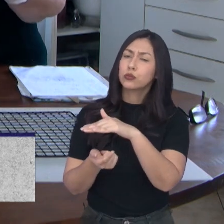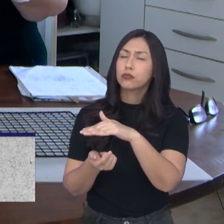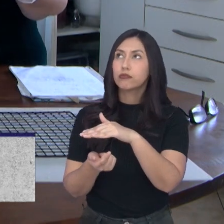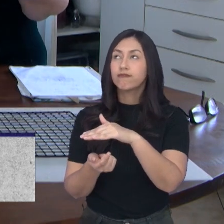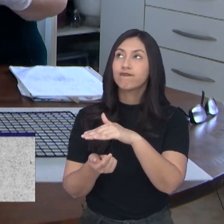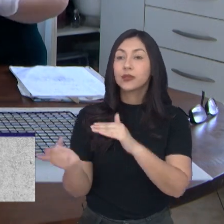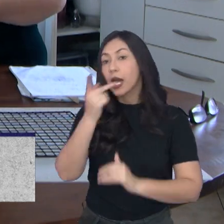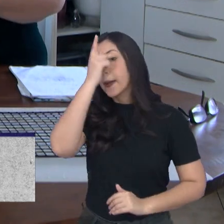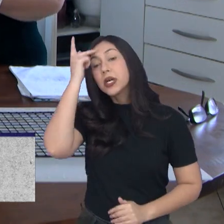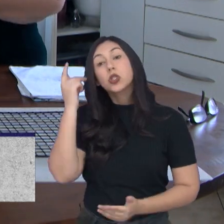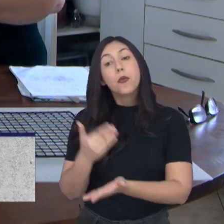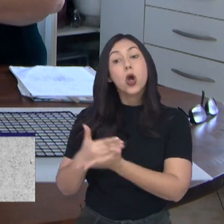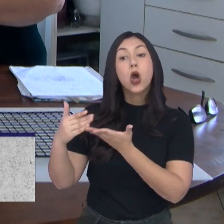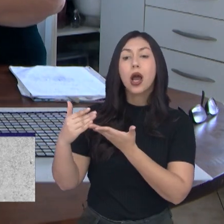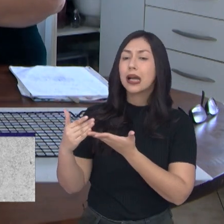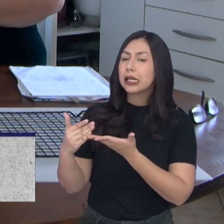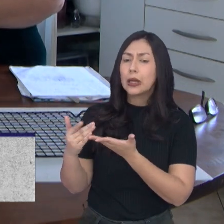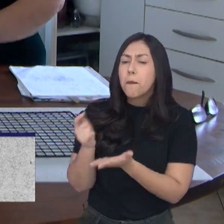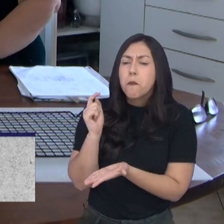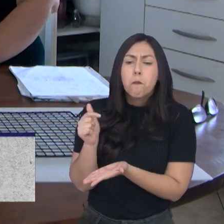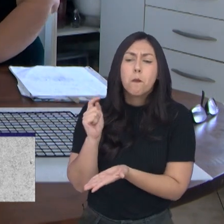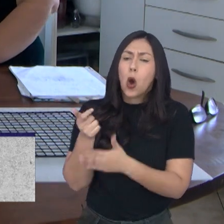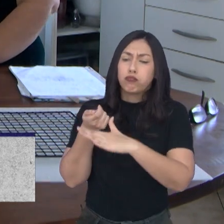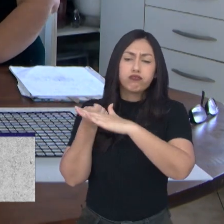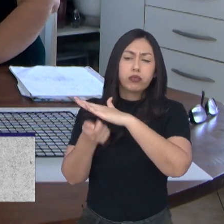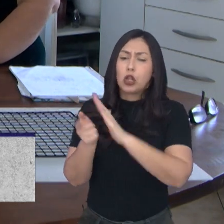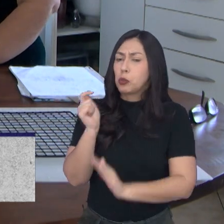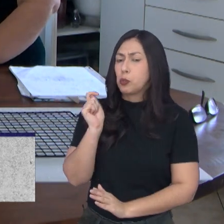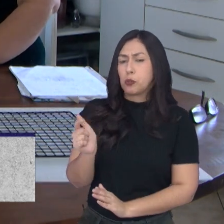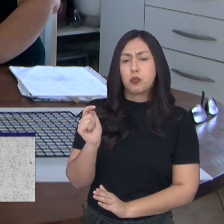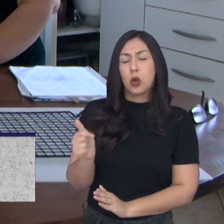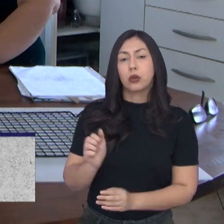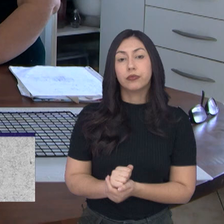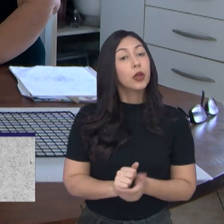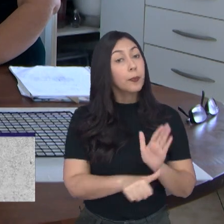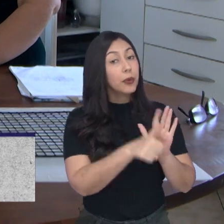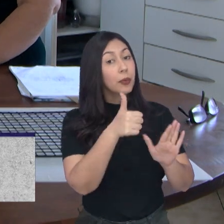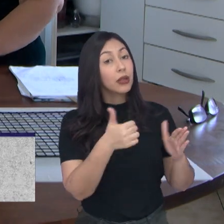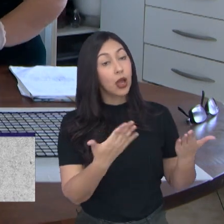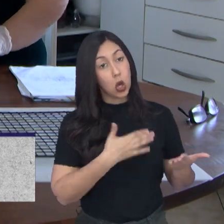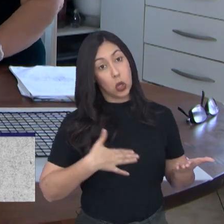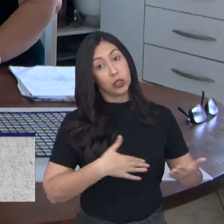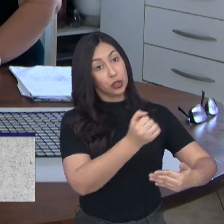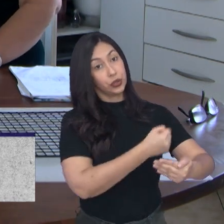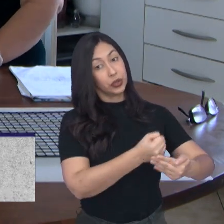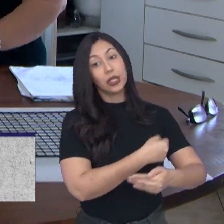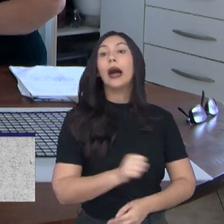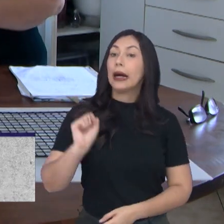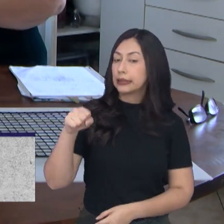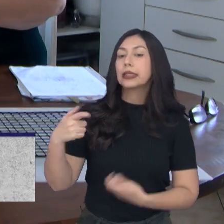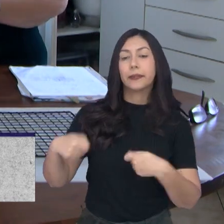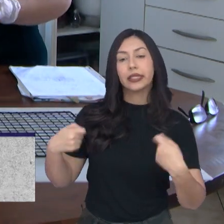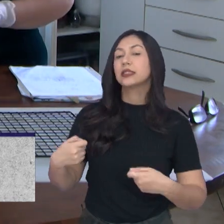a pessoa para começar a fazer é um investimento pequeno, entendeu? O primeiro passo, então, é gostar de cozinhar, Tem que gostar de cozinhar. É